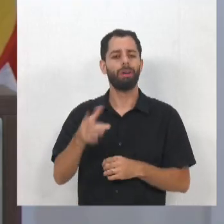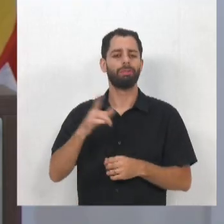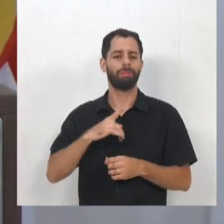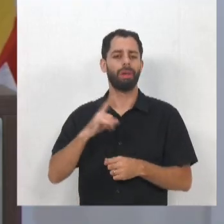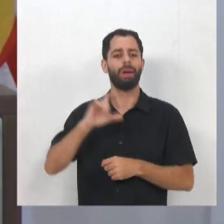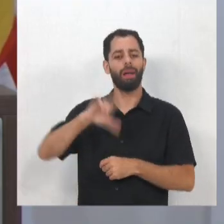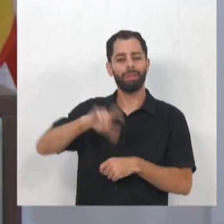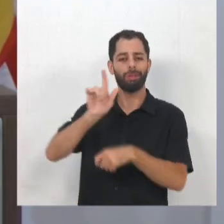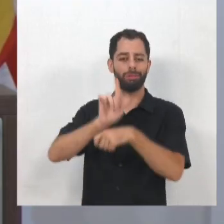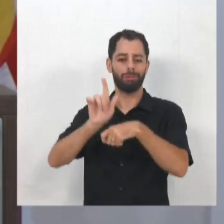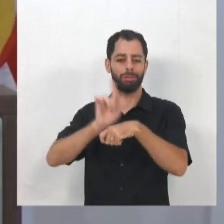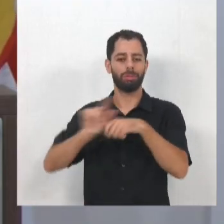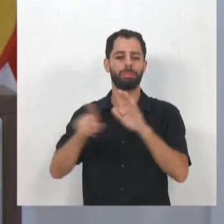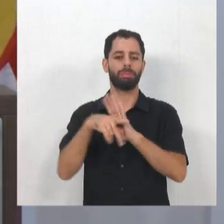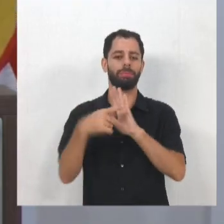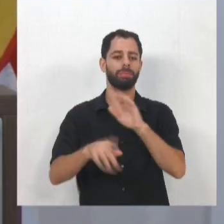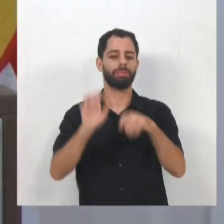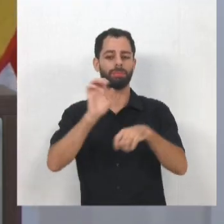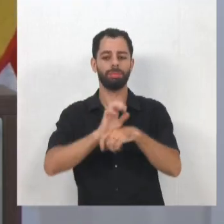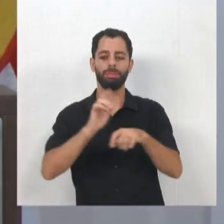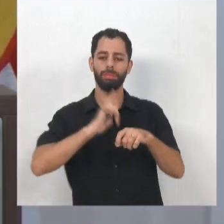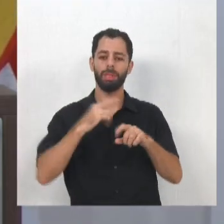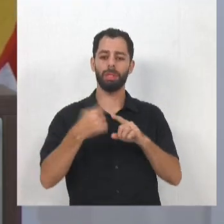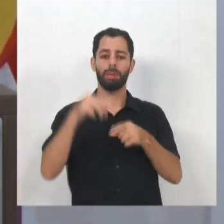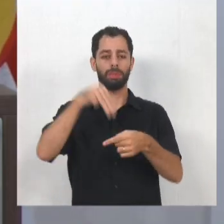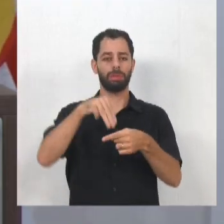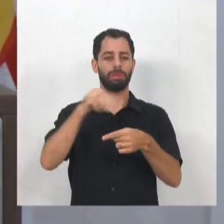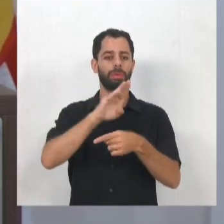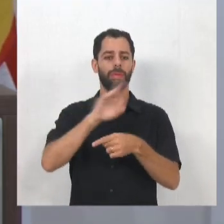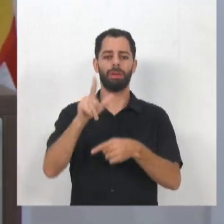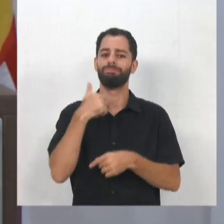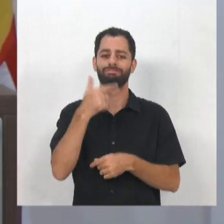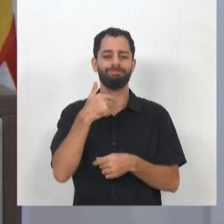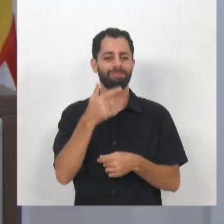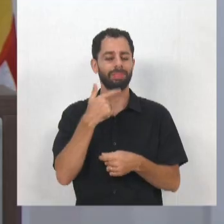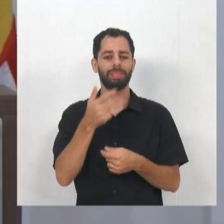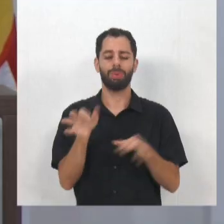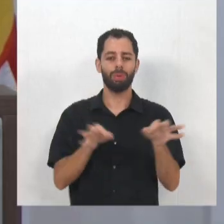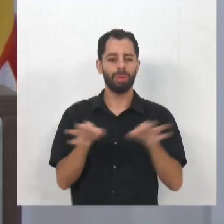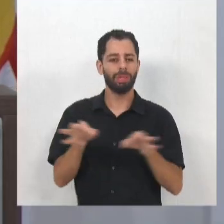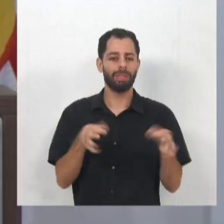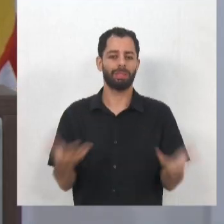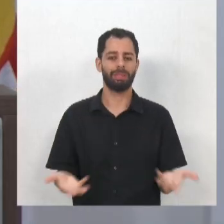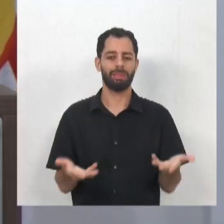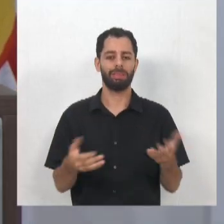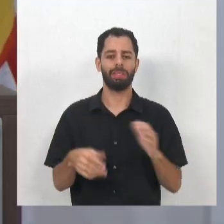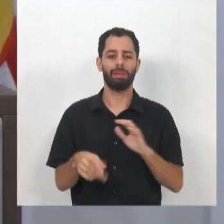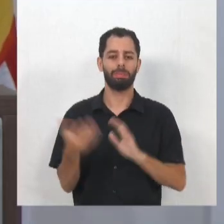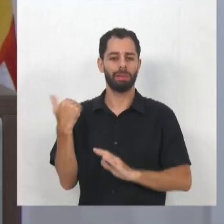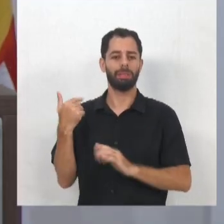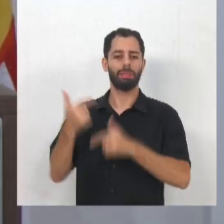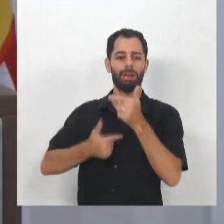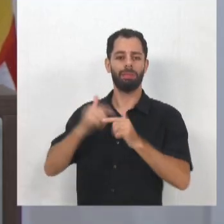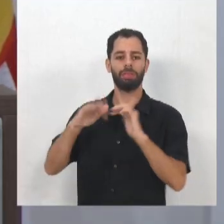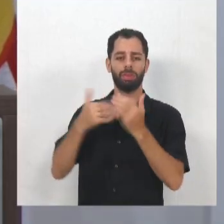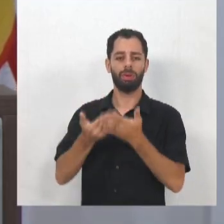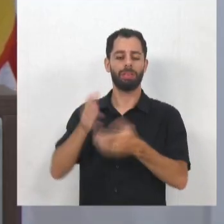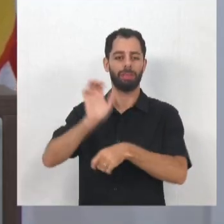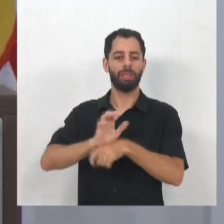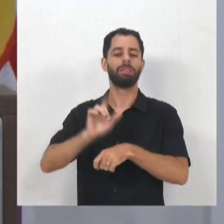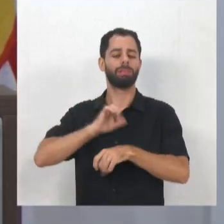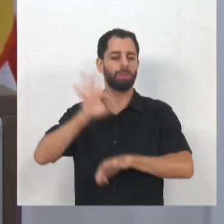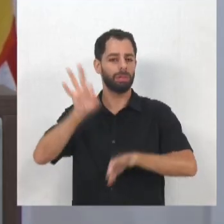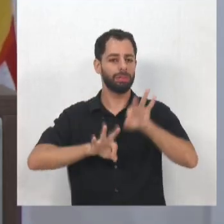gestão, o Estado tem o cartão gestão, por que o município de Blumenau não consegue fazer, não consegue descentralizar? Enquanto eu, presidente da PP, e trabalhava na escola do Estado, nós fazíamos